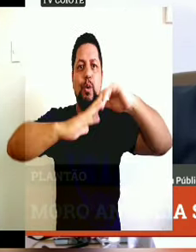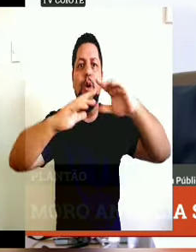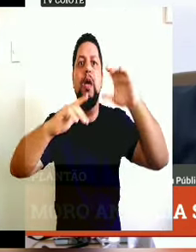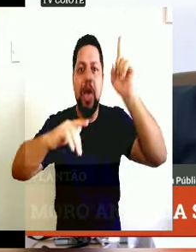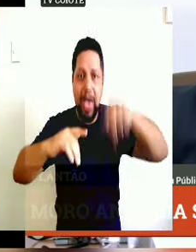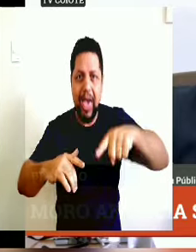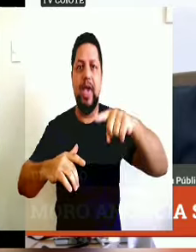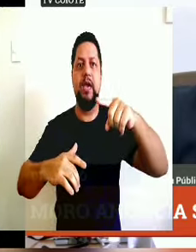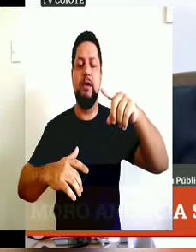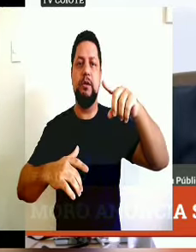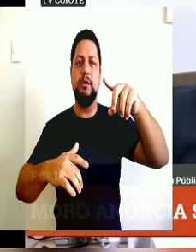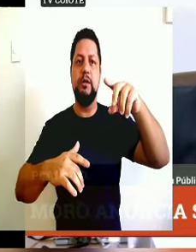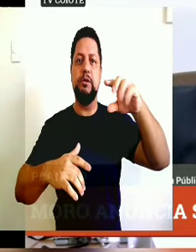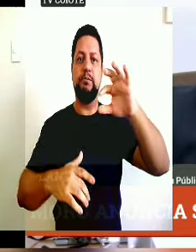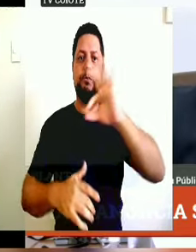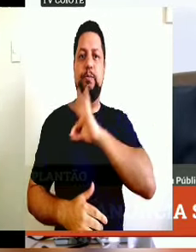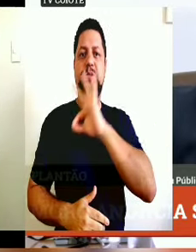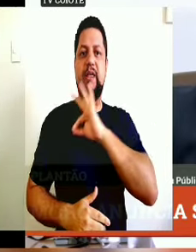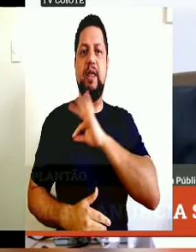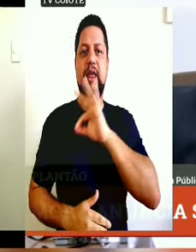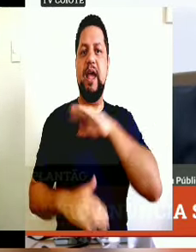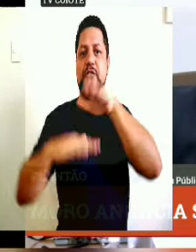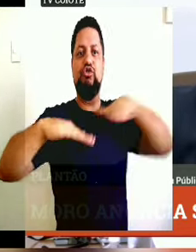E ele entrou com uma missão.